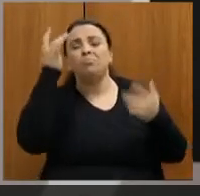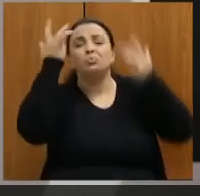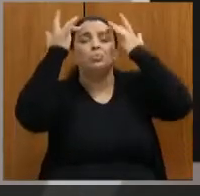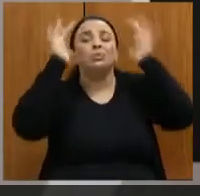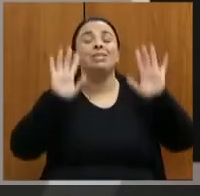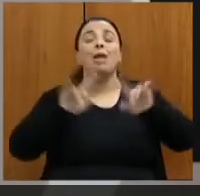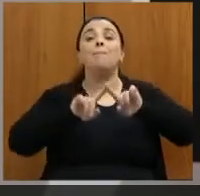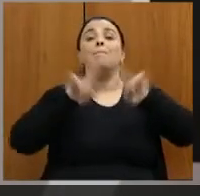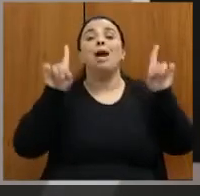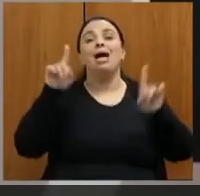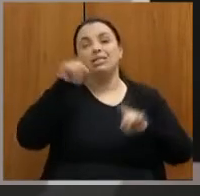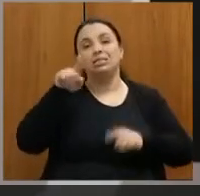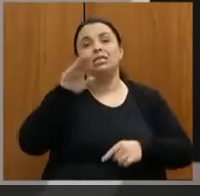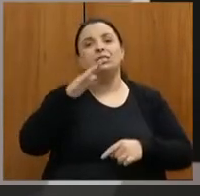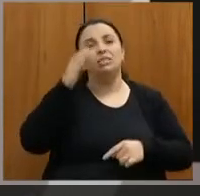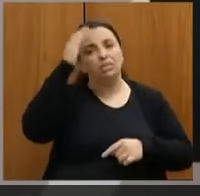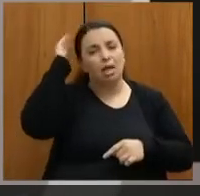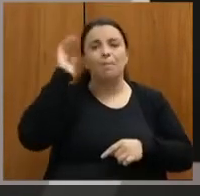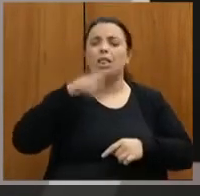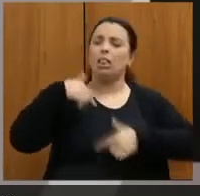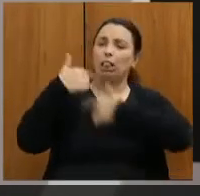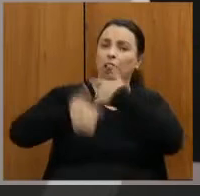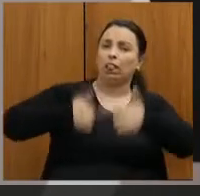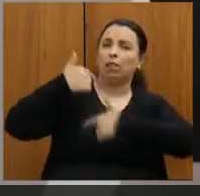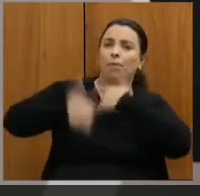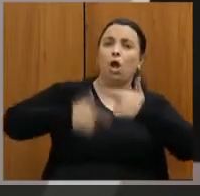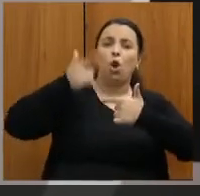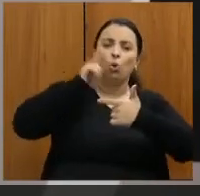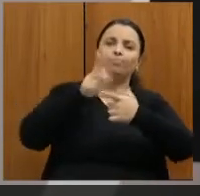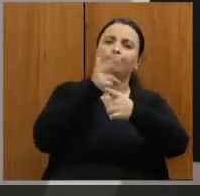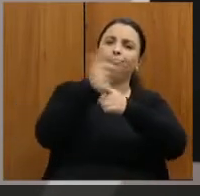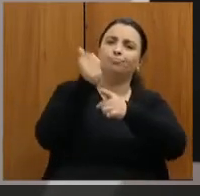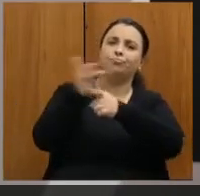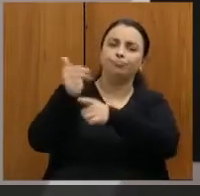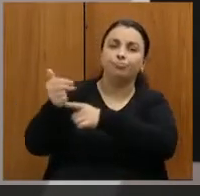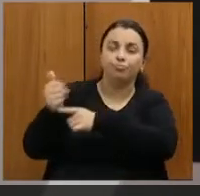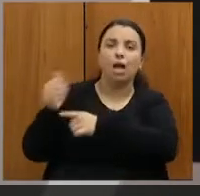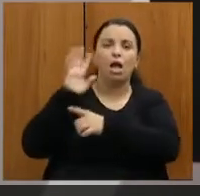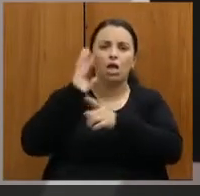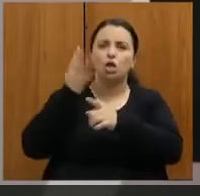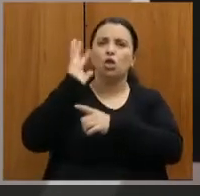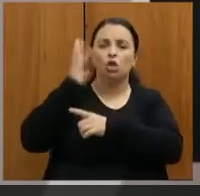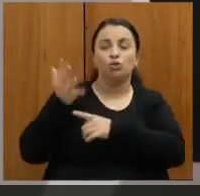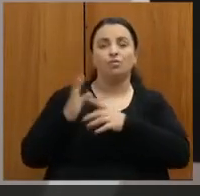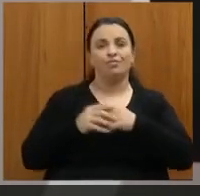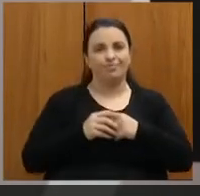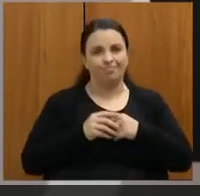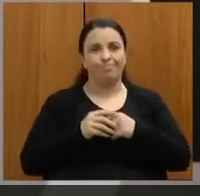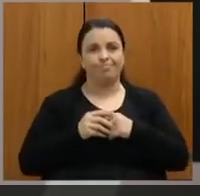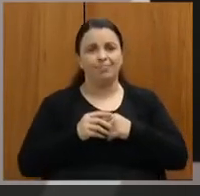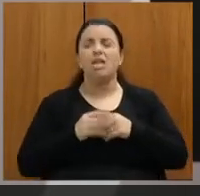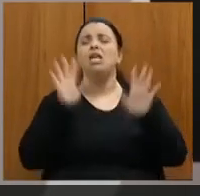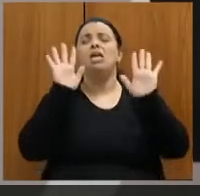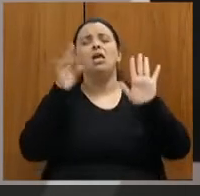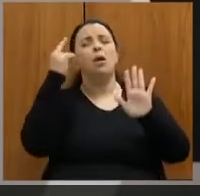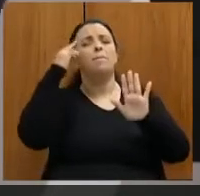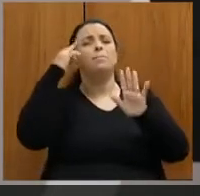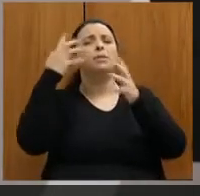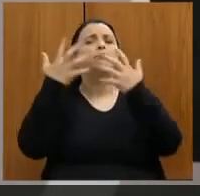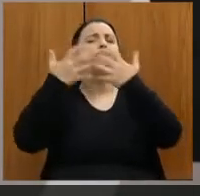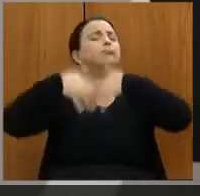cumprimentar pelo trabalho e deixar uma pergunta O que podemos fazer me ajudar